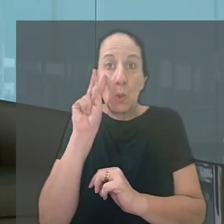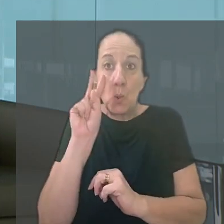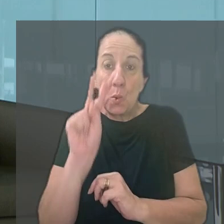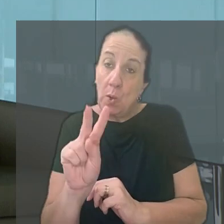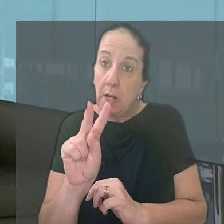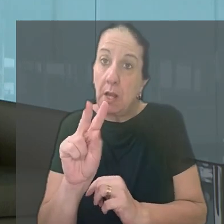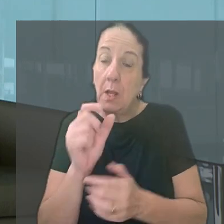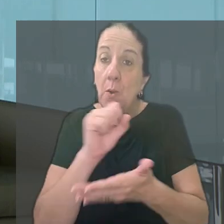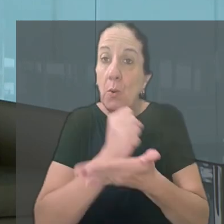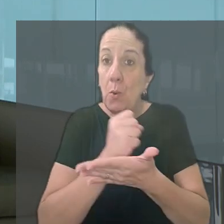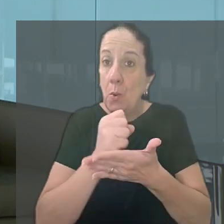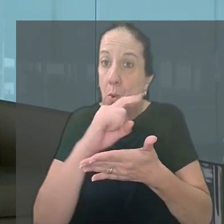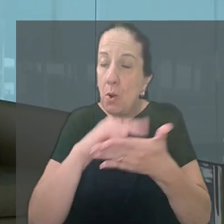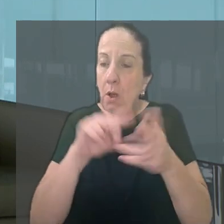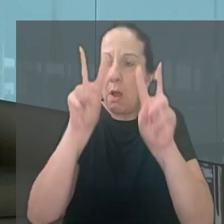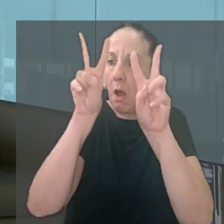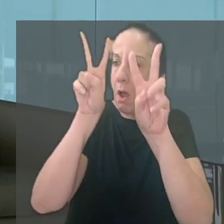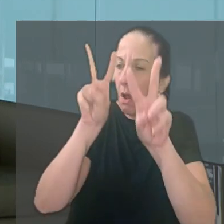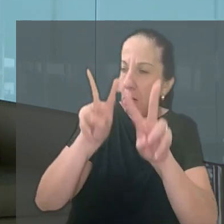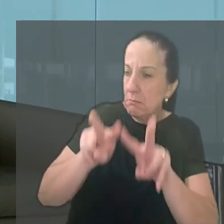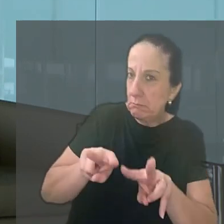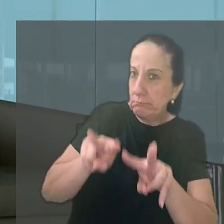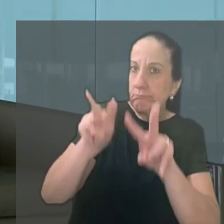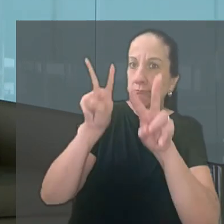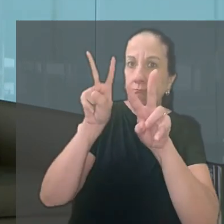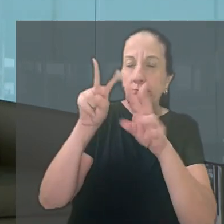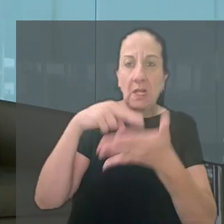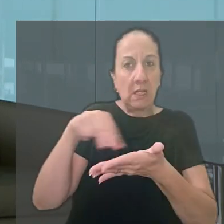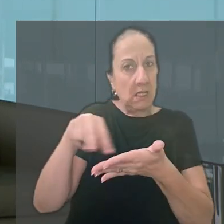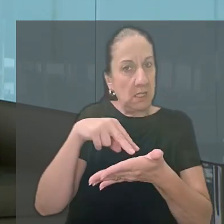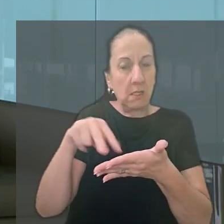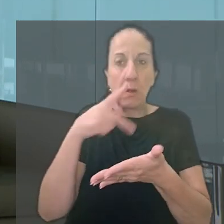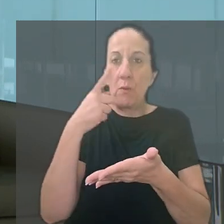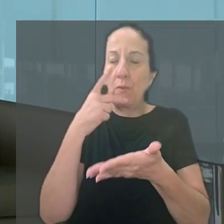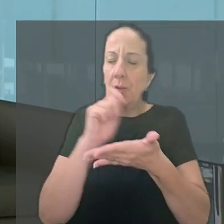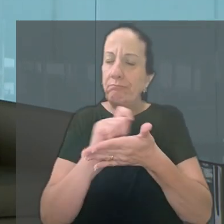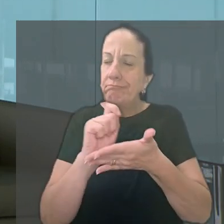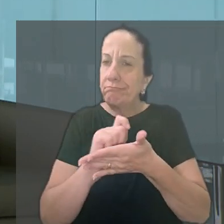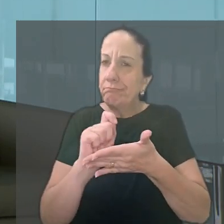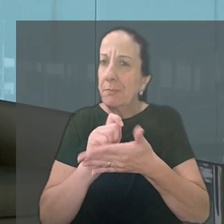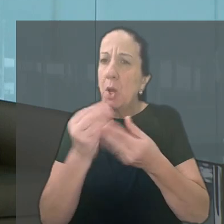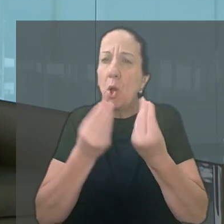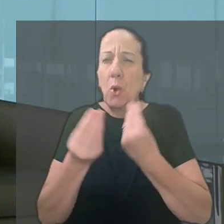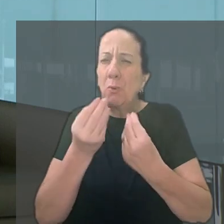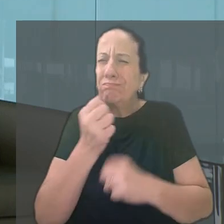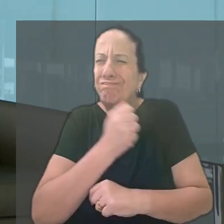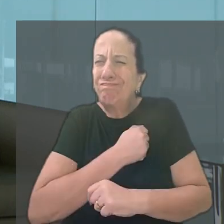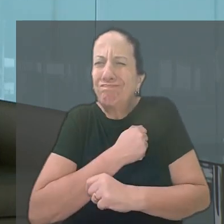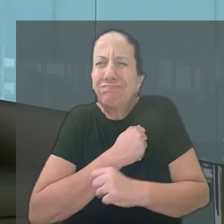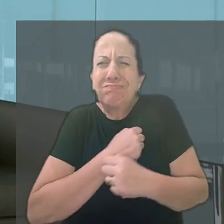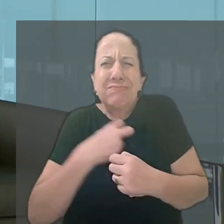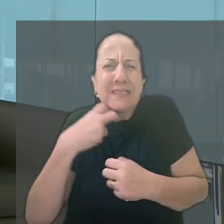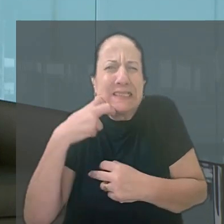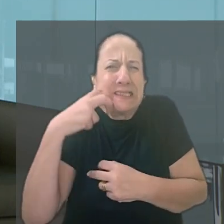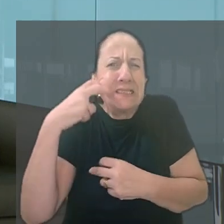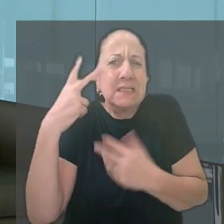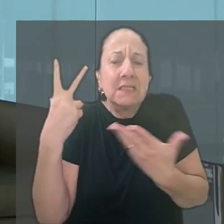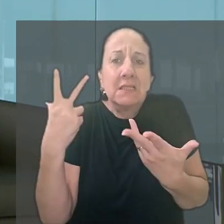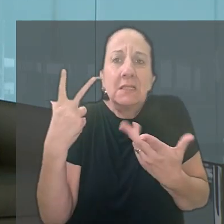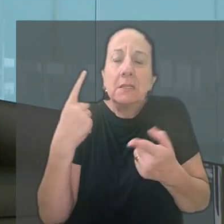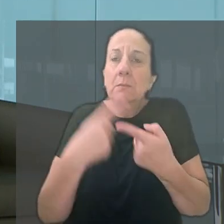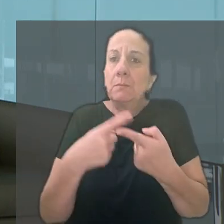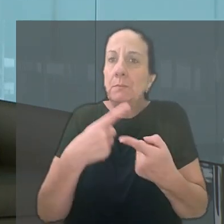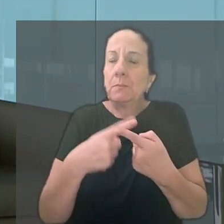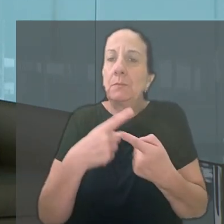olhado a recém-contratada de cima a baixo. A coreógrafa descreveu a situação como humilhante e vexatória, já